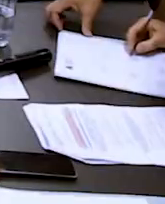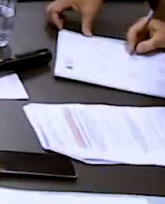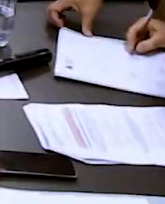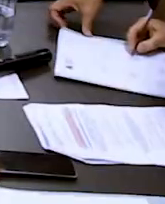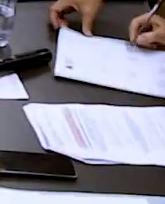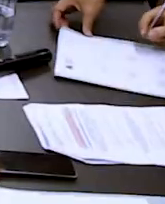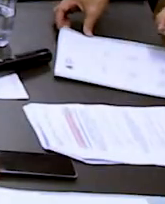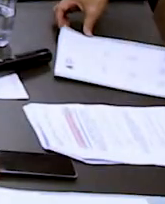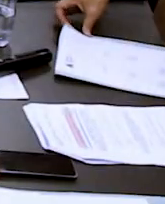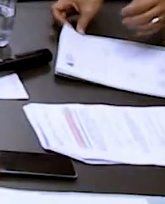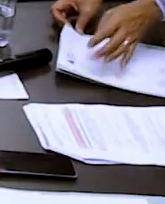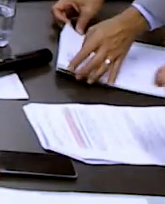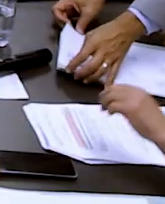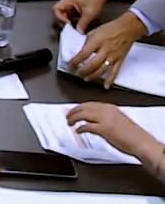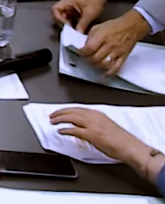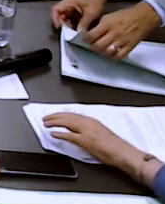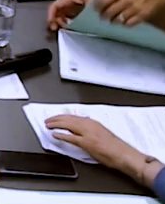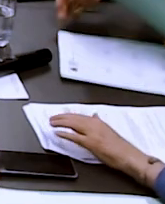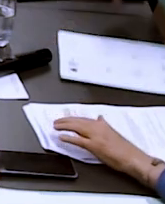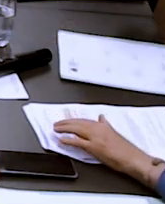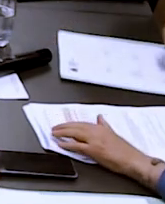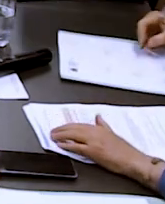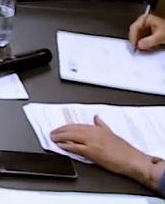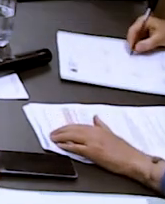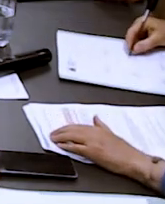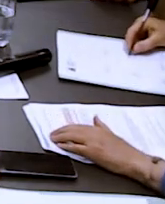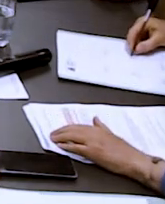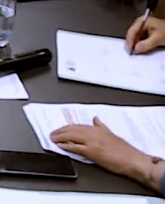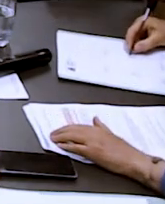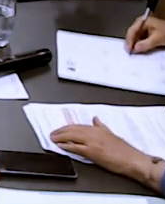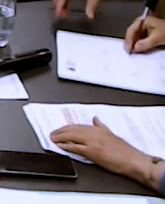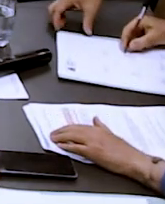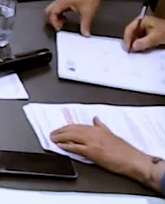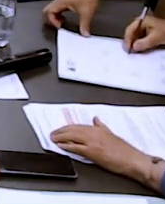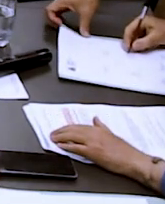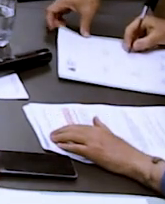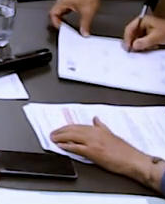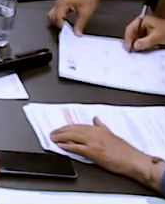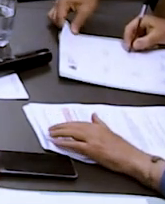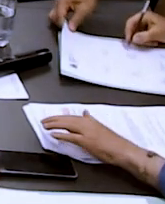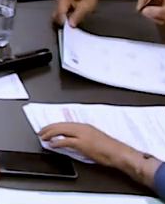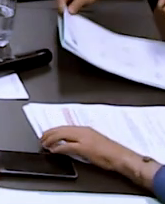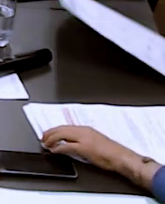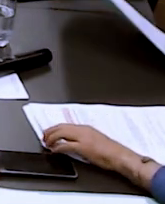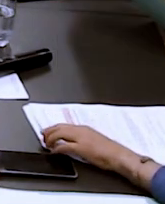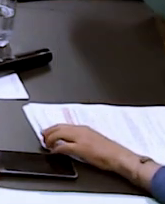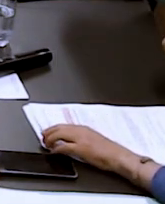quando o senhor emendou, eu ia perguntar sobre a emenda, porque o senhor lê,